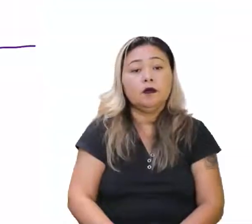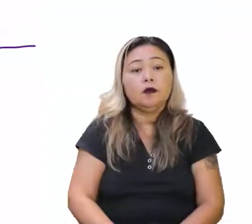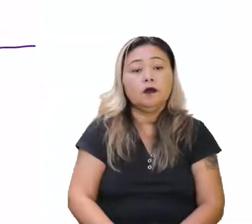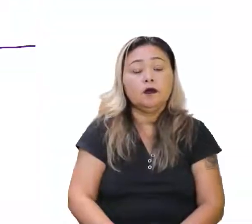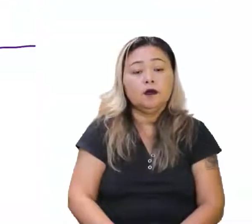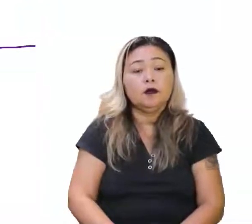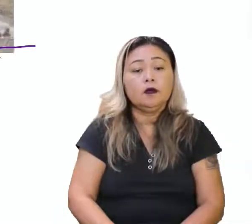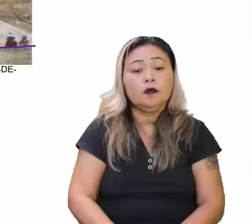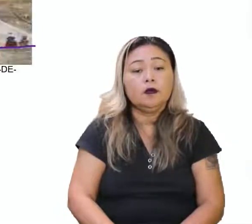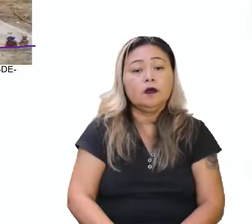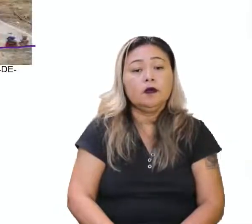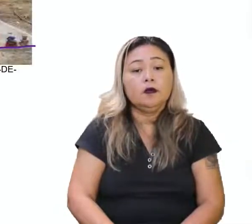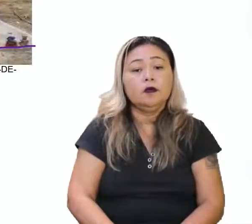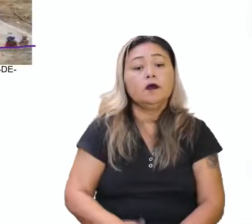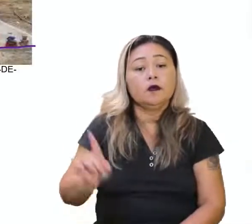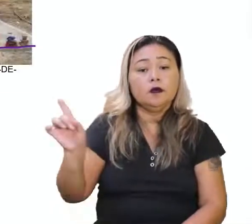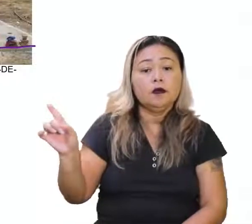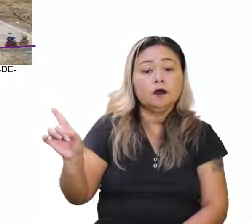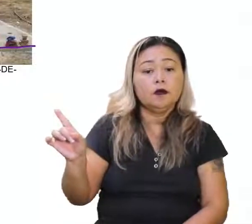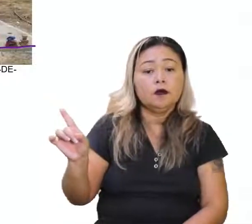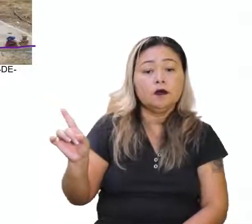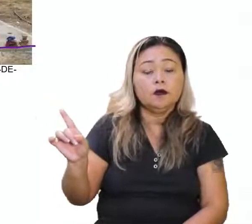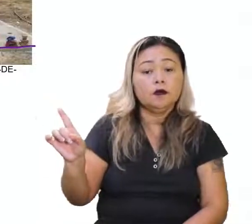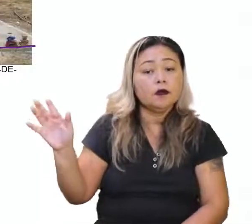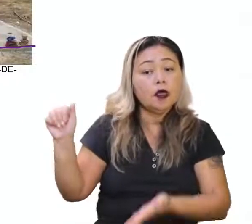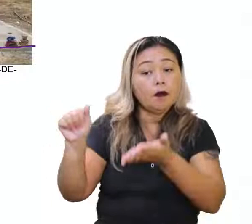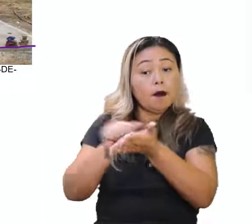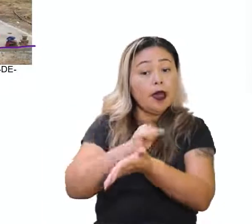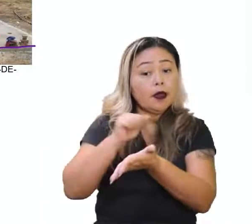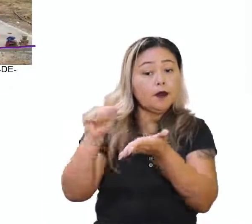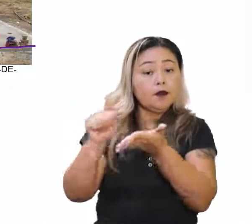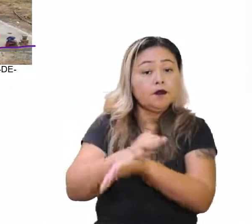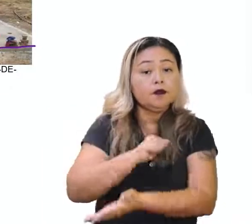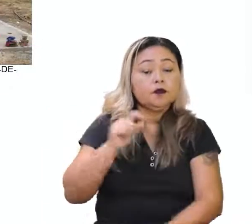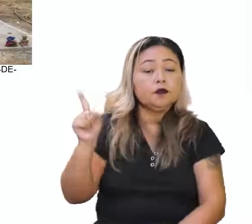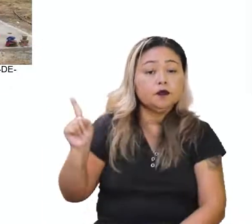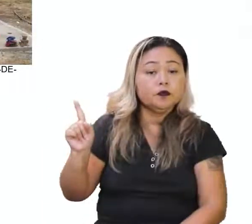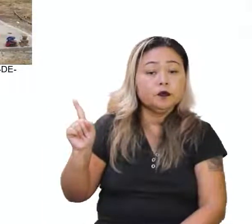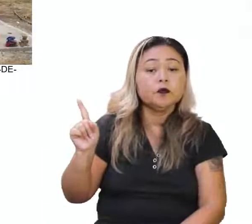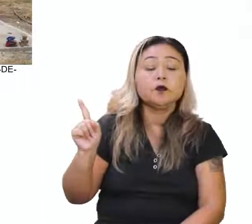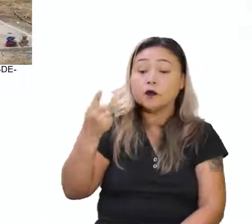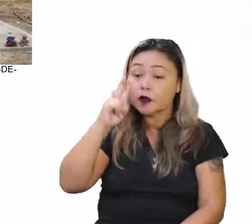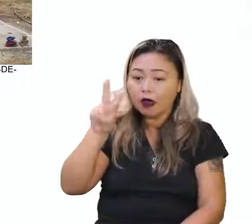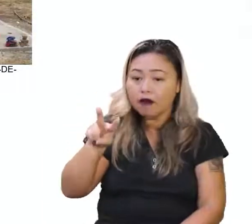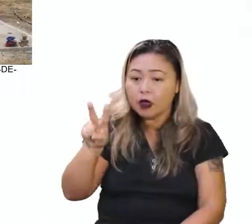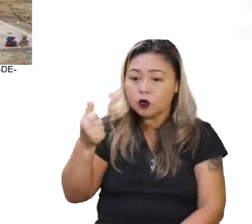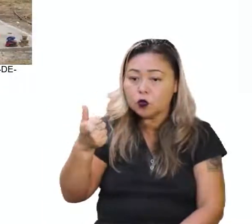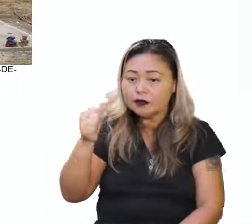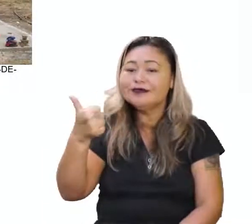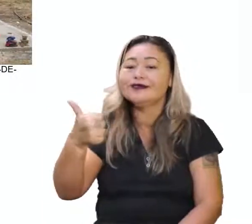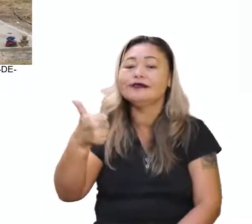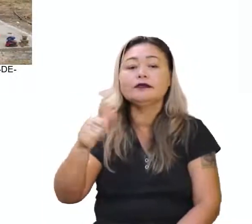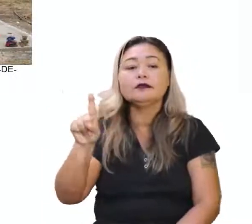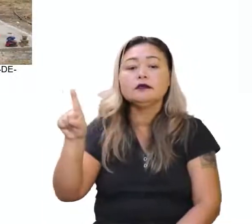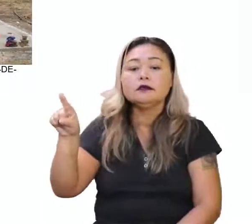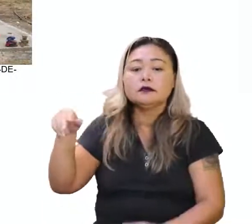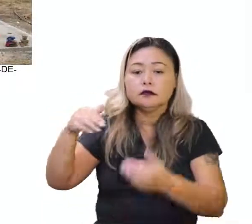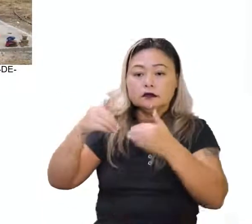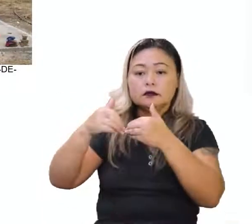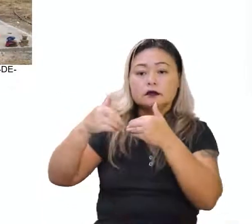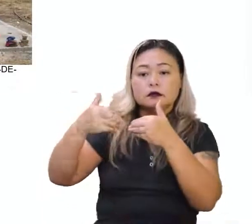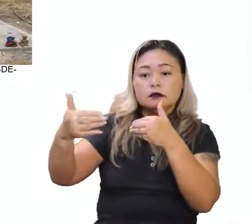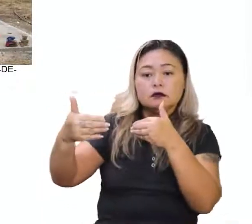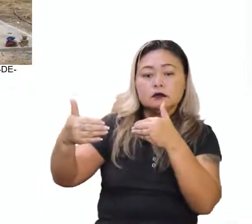Volta. Aí, deixa eu apagar aqui. Tá vendo o aprisco? Tá, professor. Então, a parte do aprisco